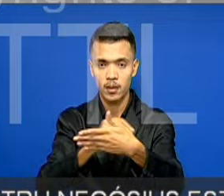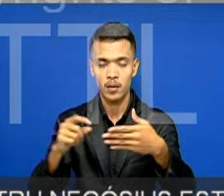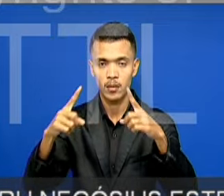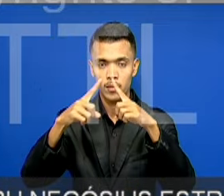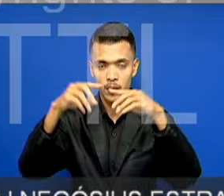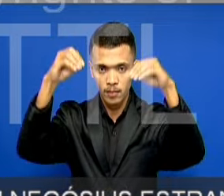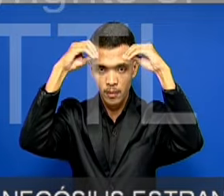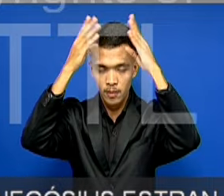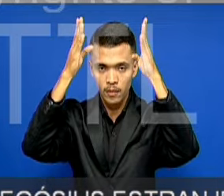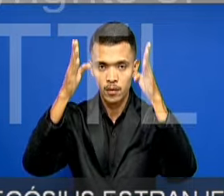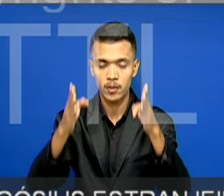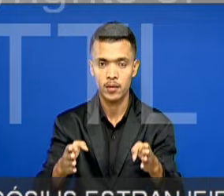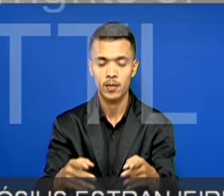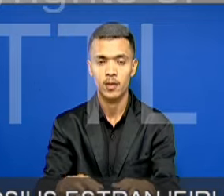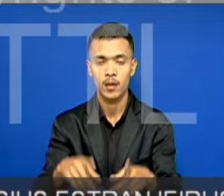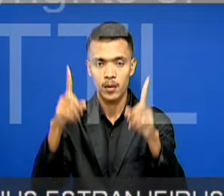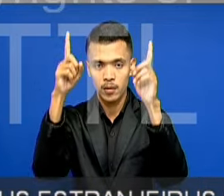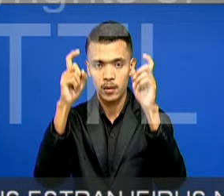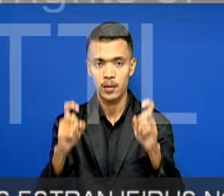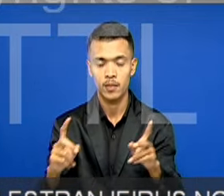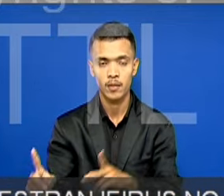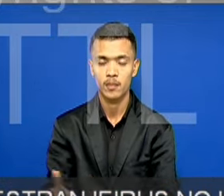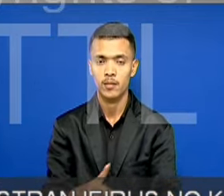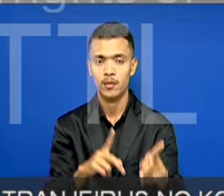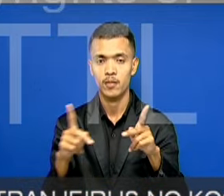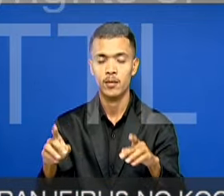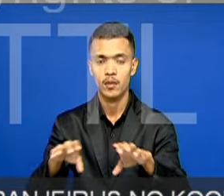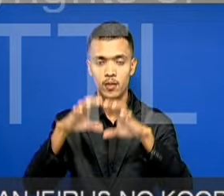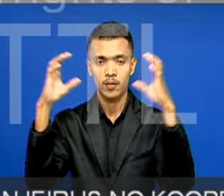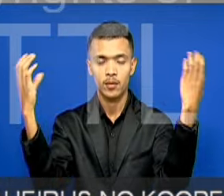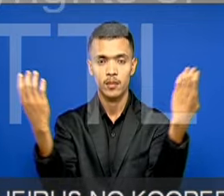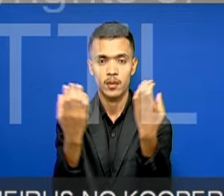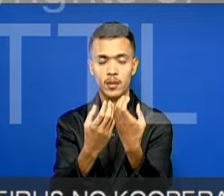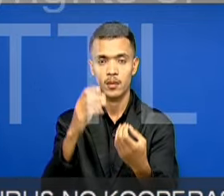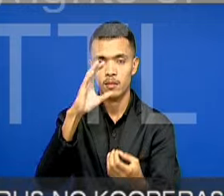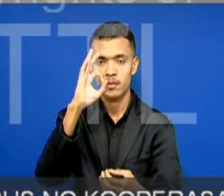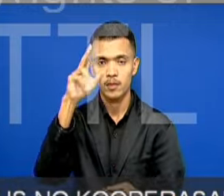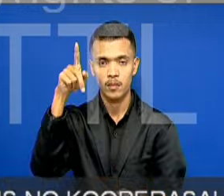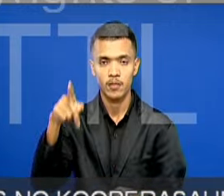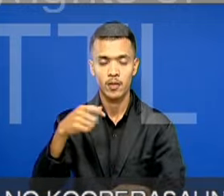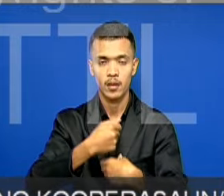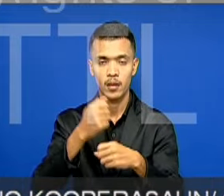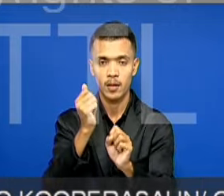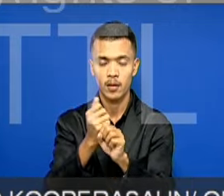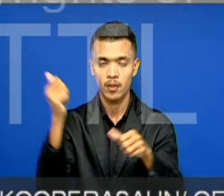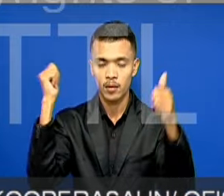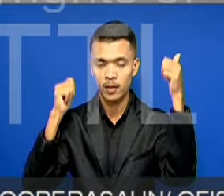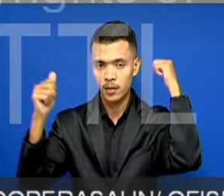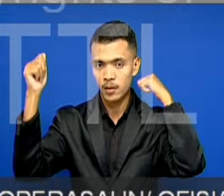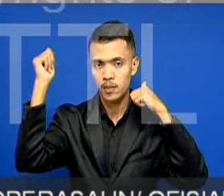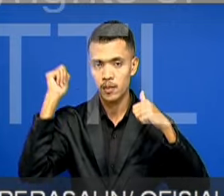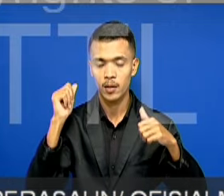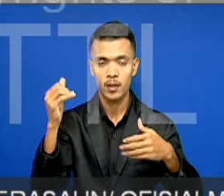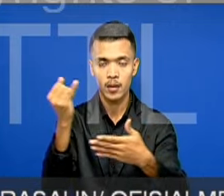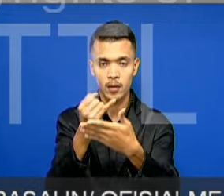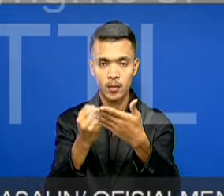hoje, teste geral. Teste geral para público. Comissão, prensa, comissão, função pública em atividade, a todo.